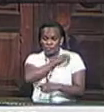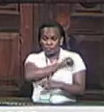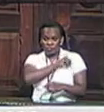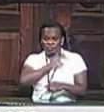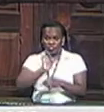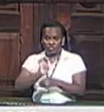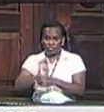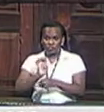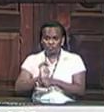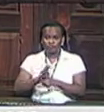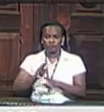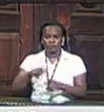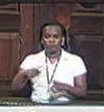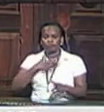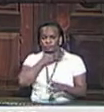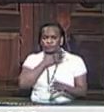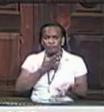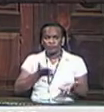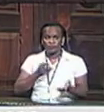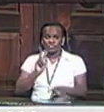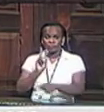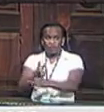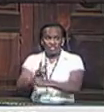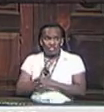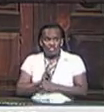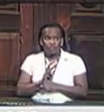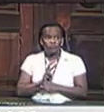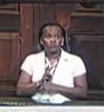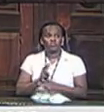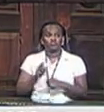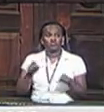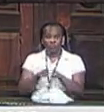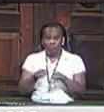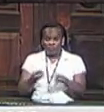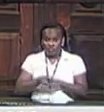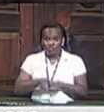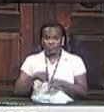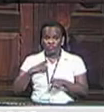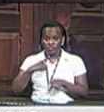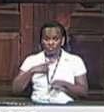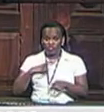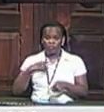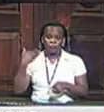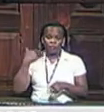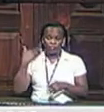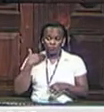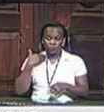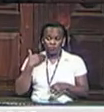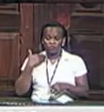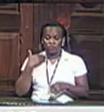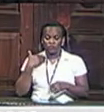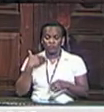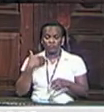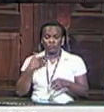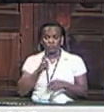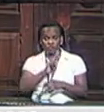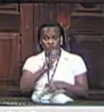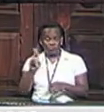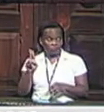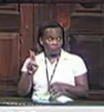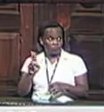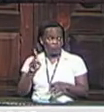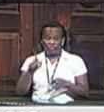Janeiro, com empréstimos, inclusive com um banco, cujo dono